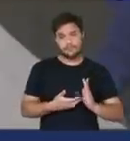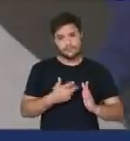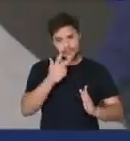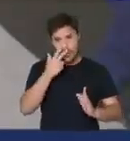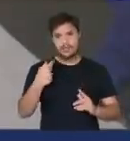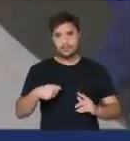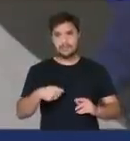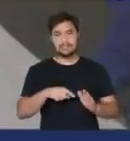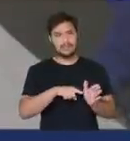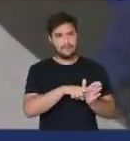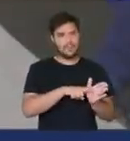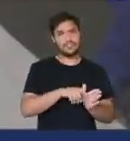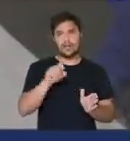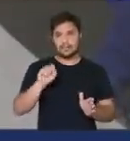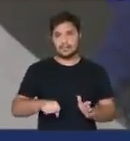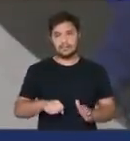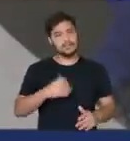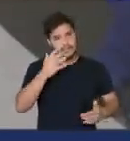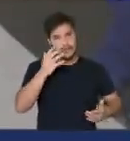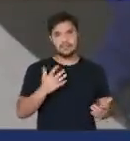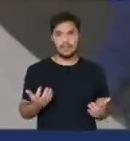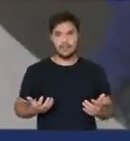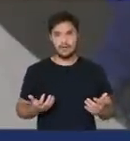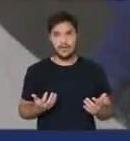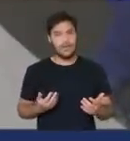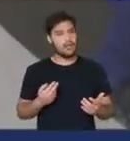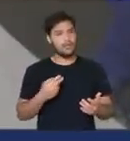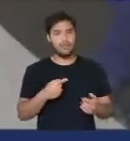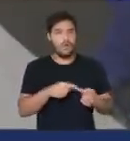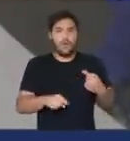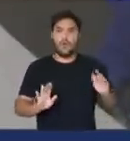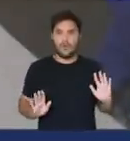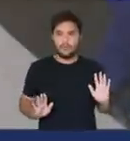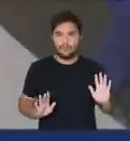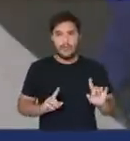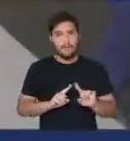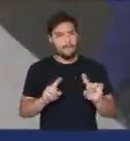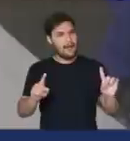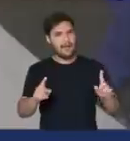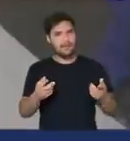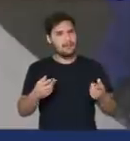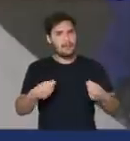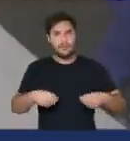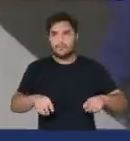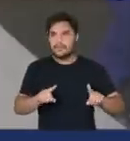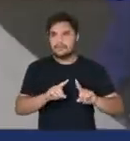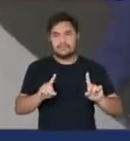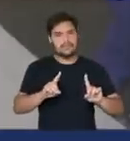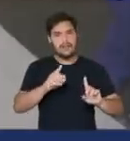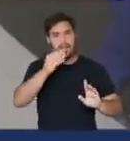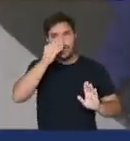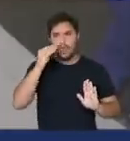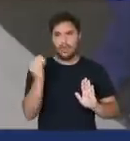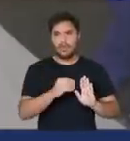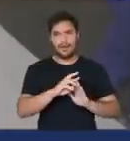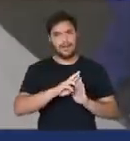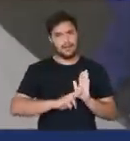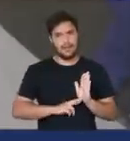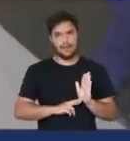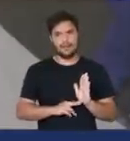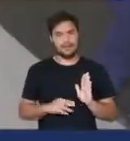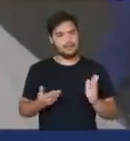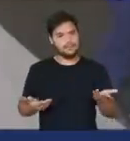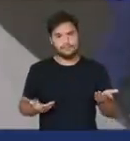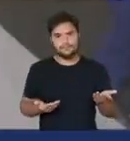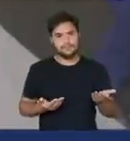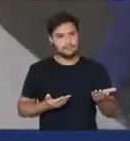que é algo que deve ser investigado porque é muito sério e nós não podemos concordar. Agora, isso não justifica que a gente viole o regimento. Não